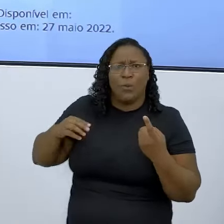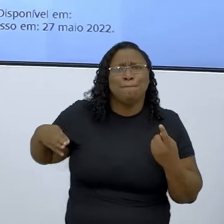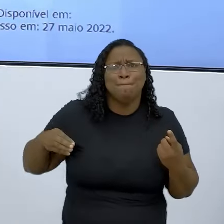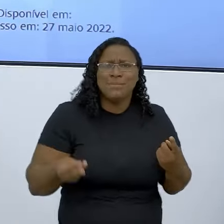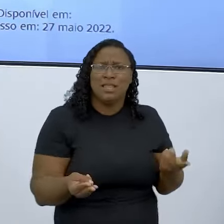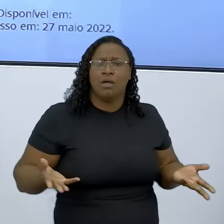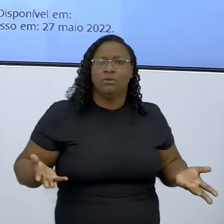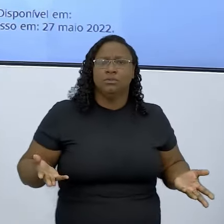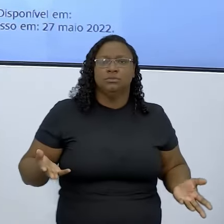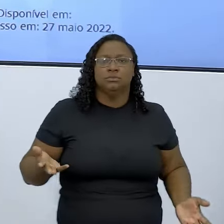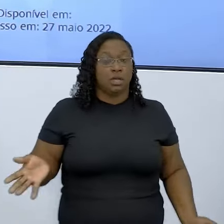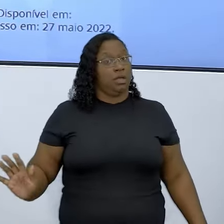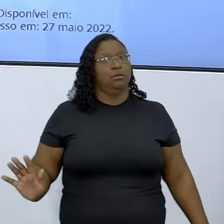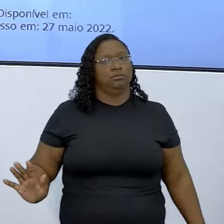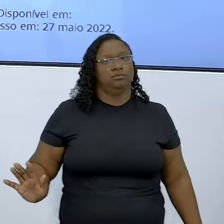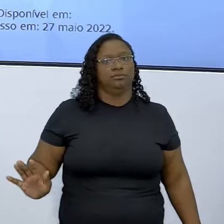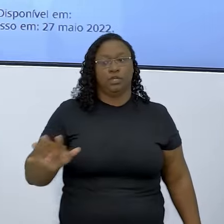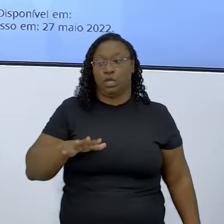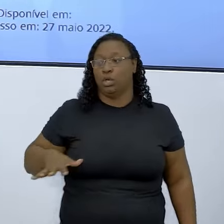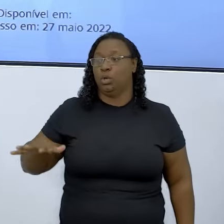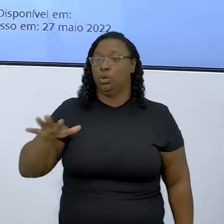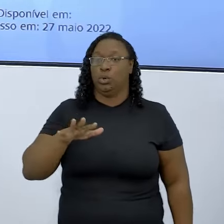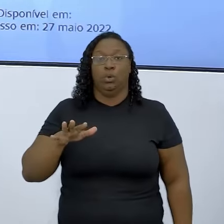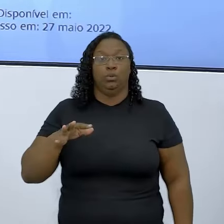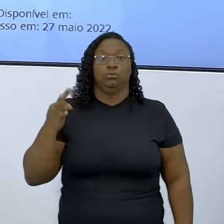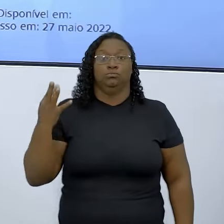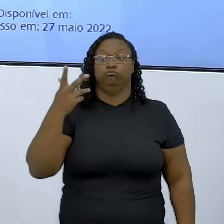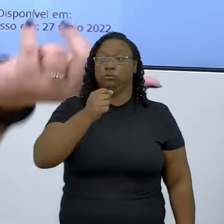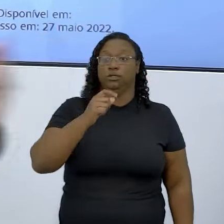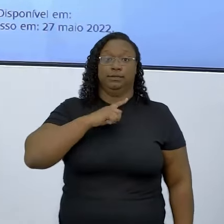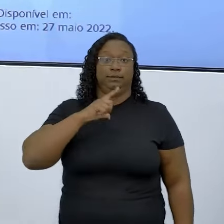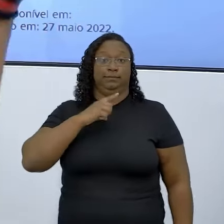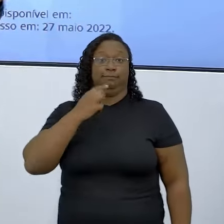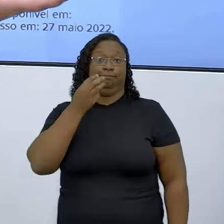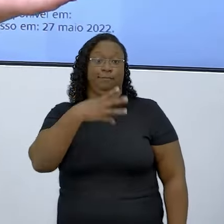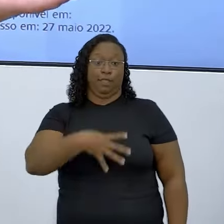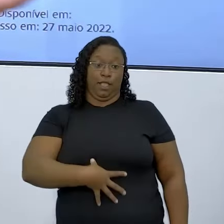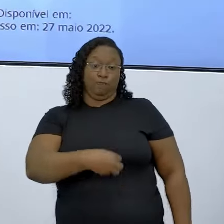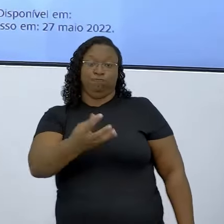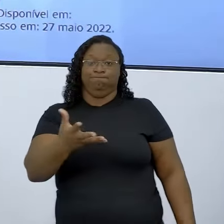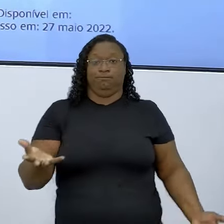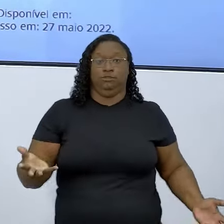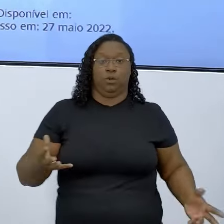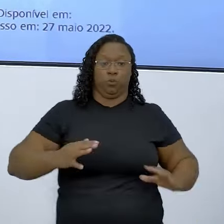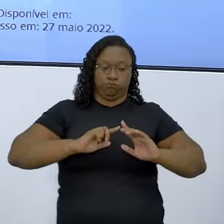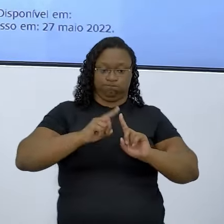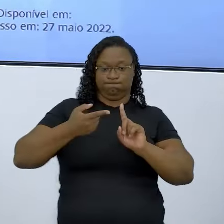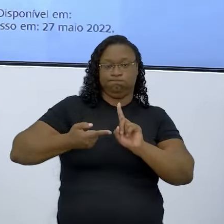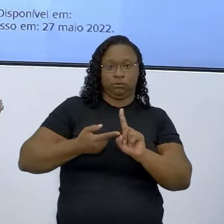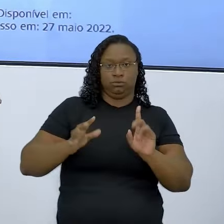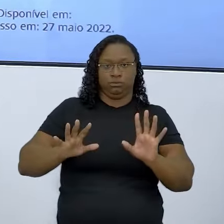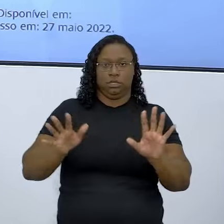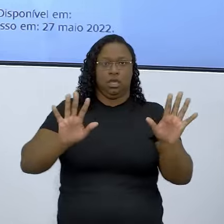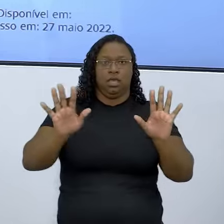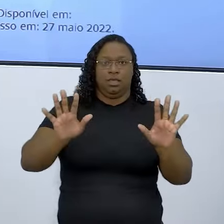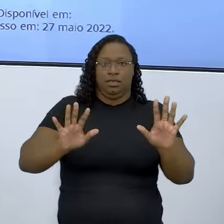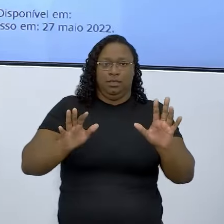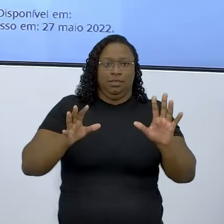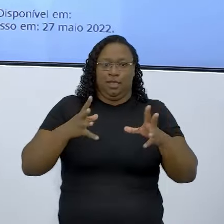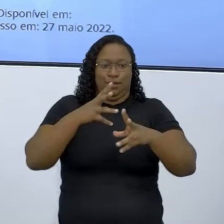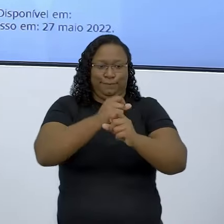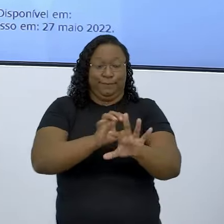Entendeu? A gente não pode dizer que todo mundo pode ter trigêmeos porque, sei lá, um caso em 10 milhões existe... Não é esse o cálculo, tá? Pelo amor de Deus.